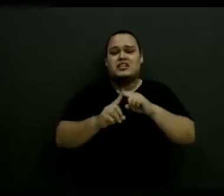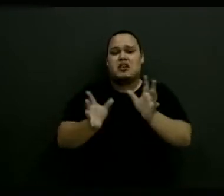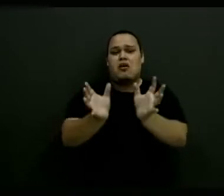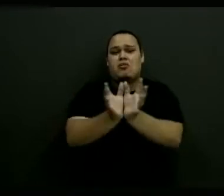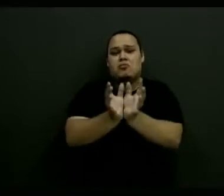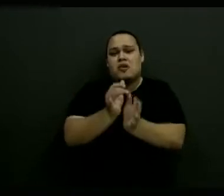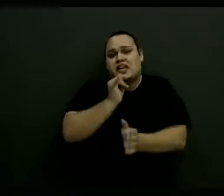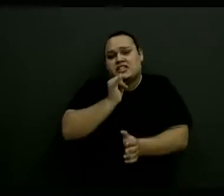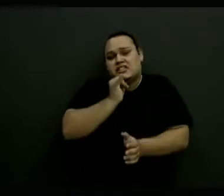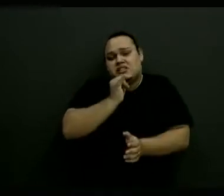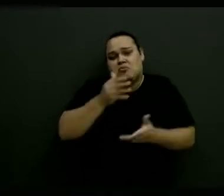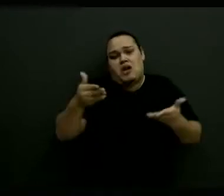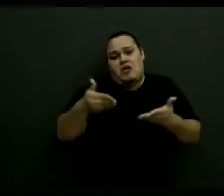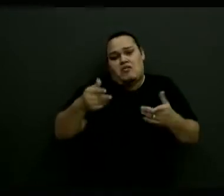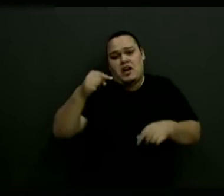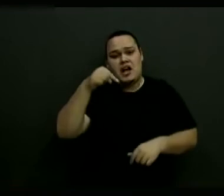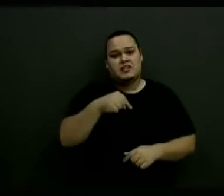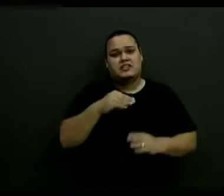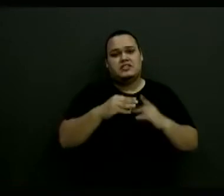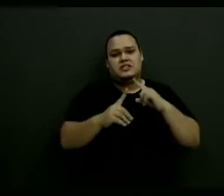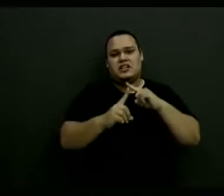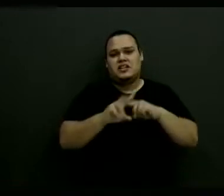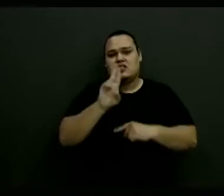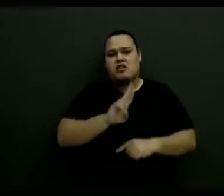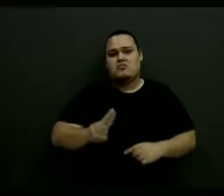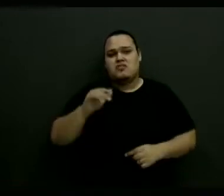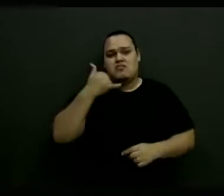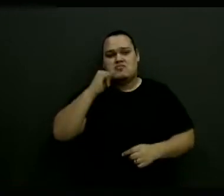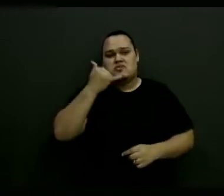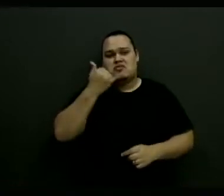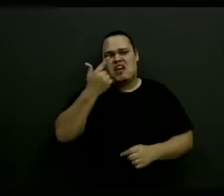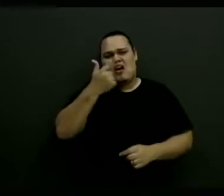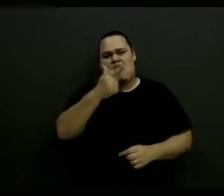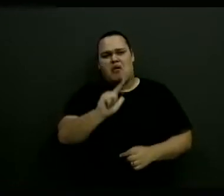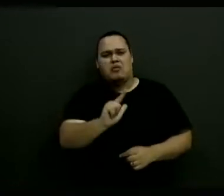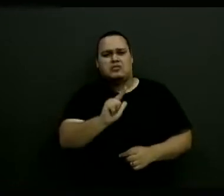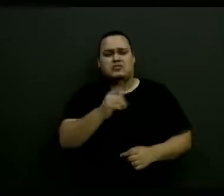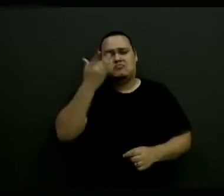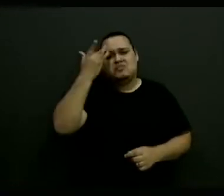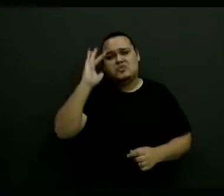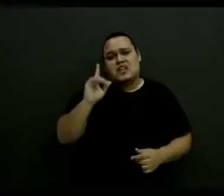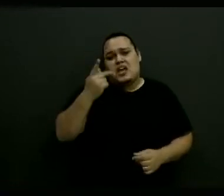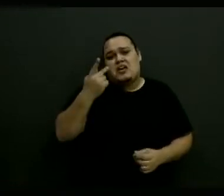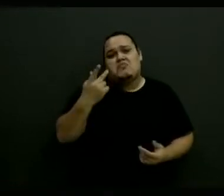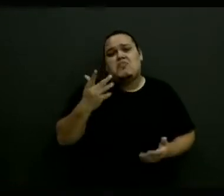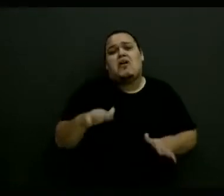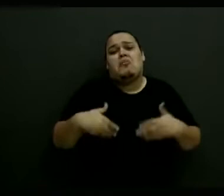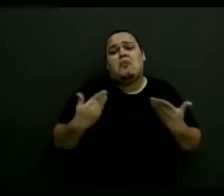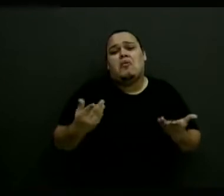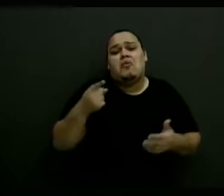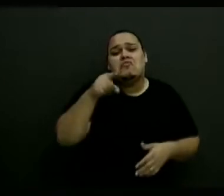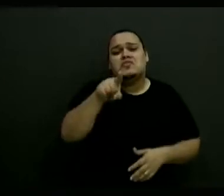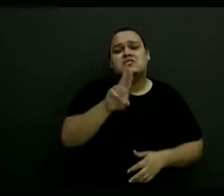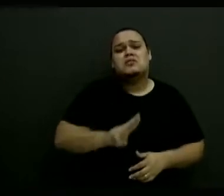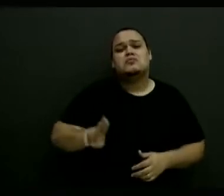eu peguei o MDA e adaptei a minha realidade. Eu gostaria de saber qual modelo que ele usa, as ferramentas que ele usa para as